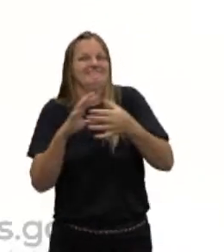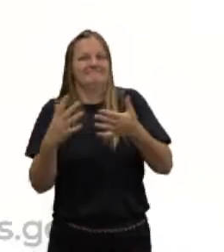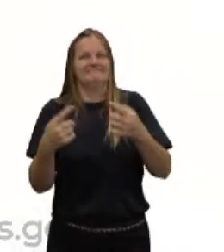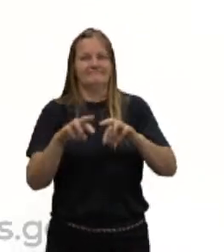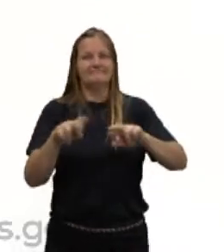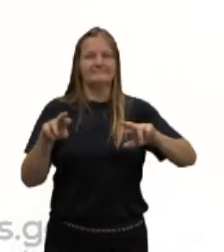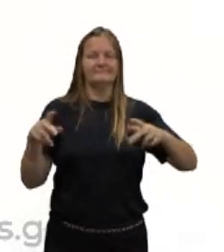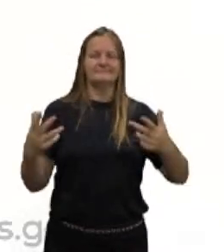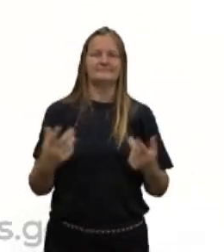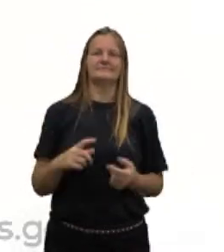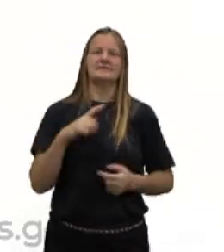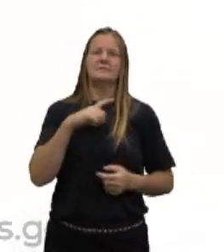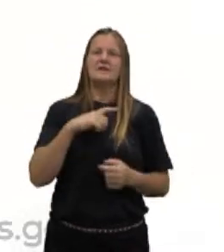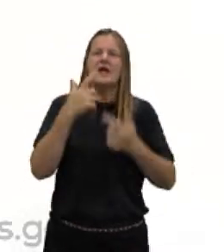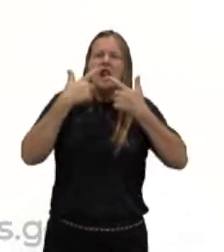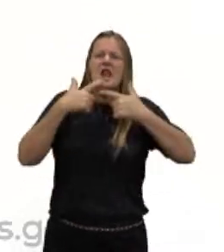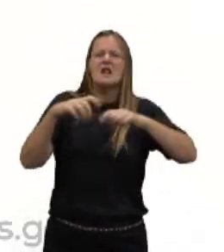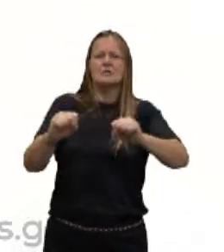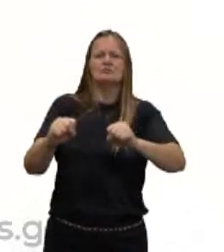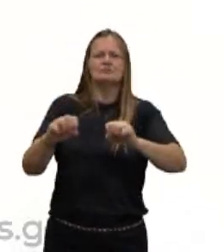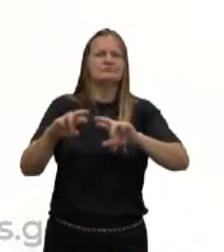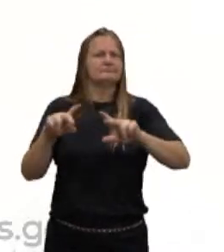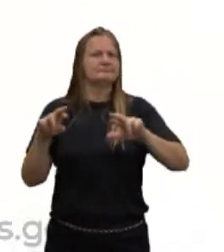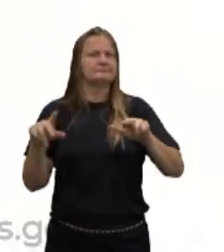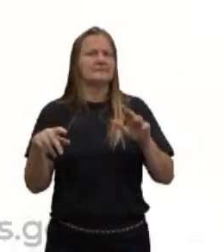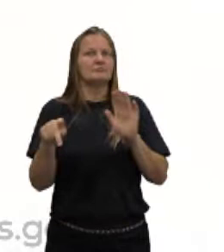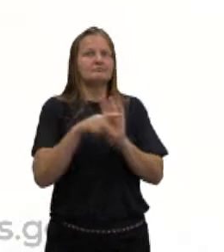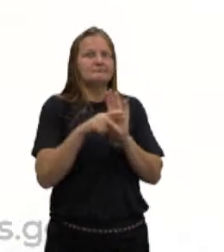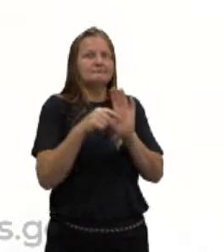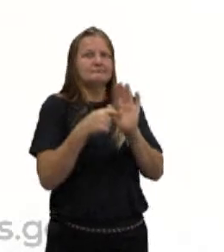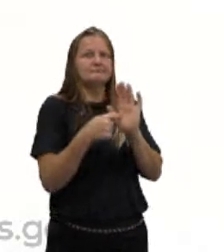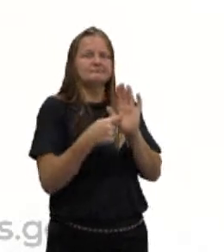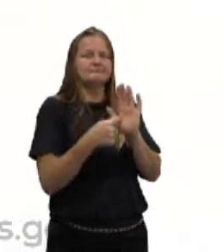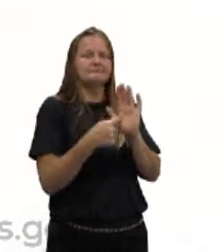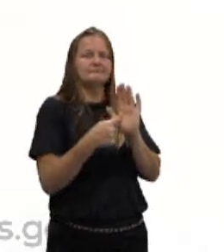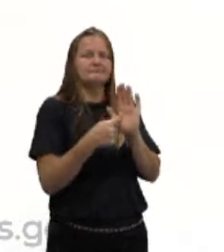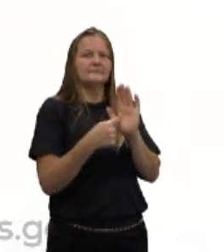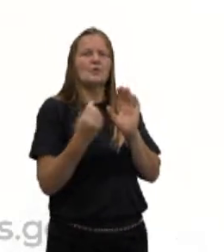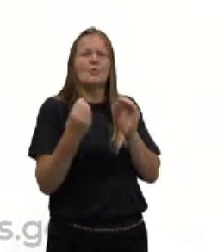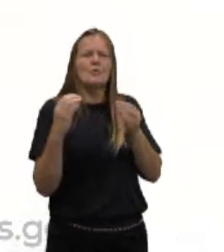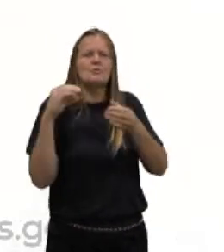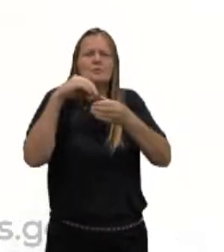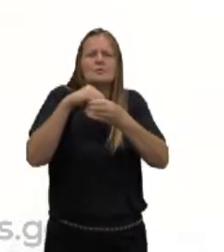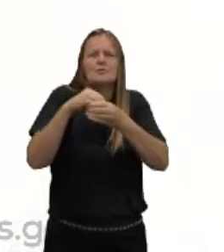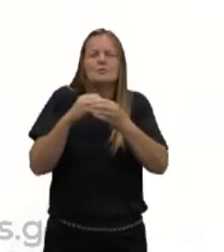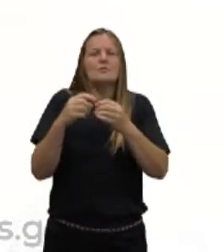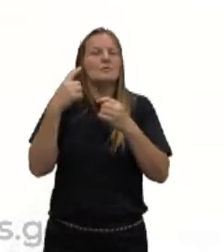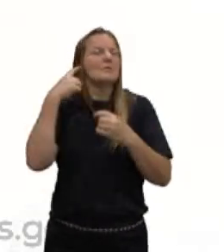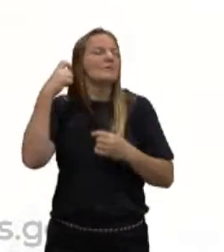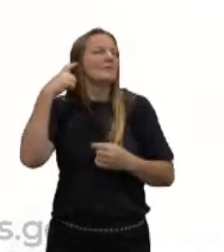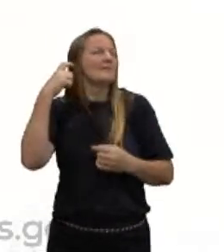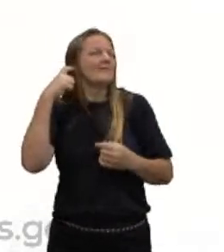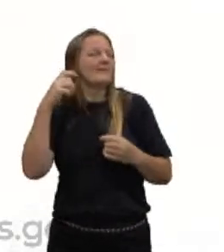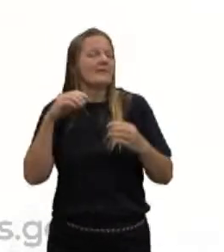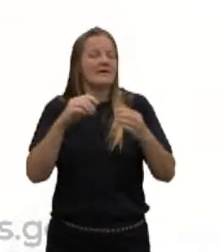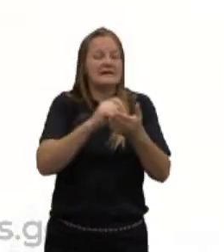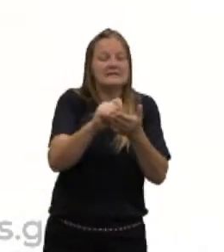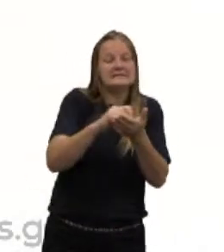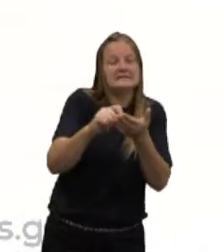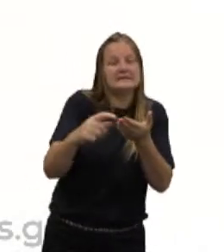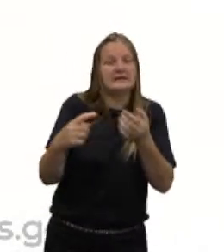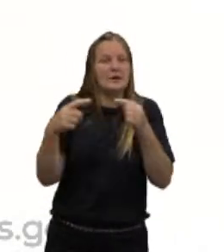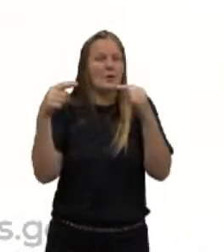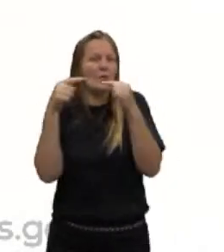questão linguística em si, a gente tem como aquilo encaixa dentro de uma composição sonora. Né? Só